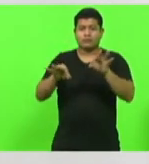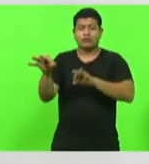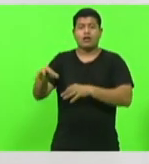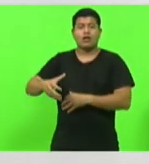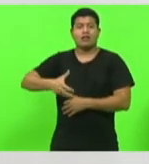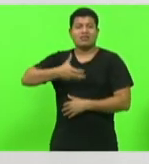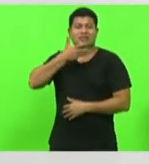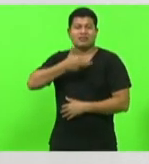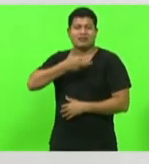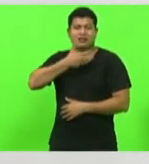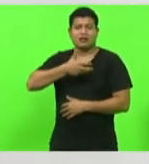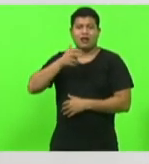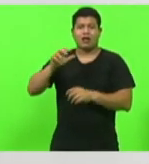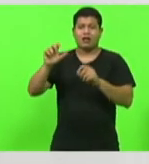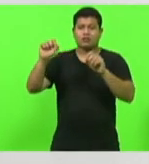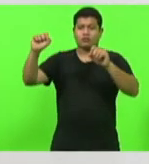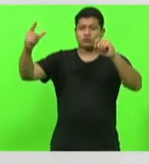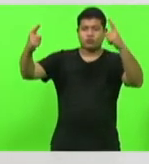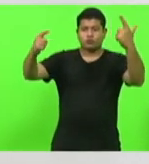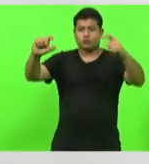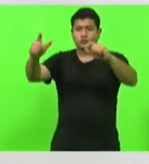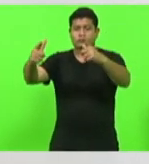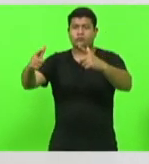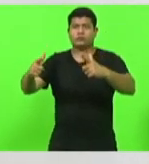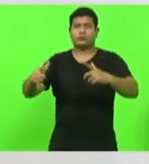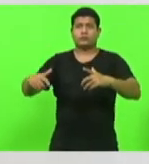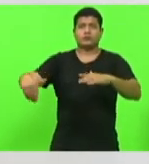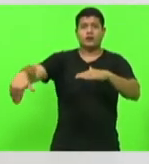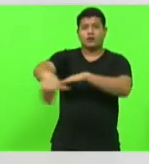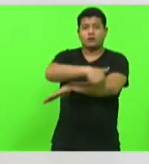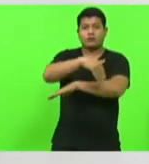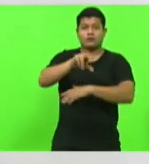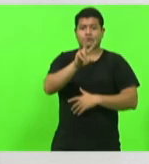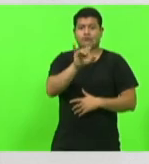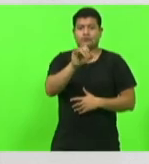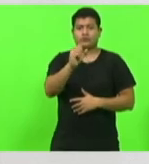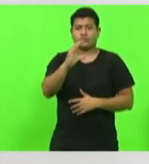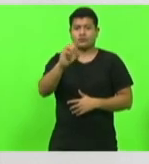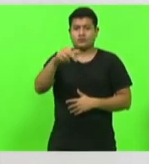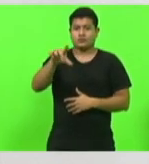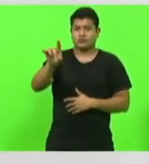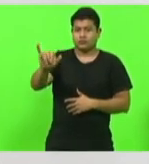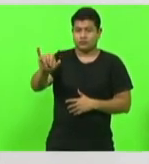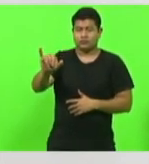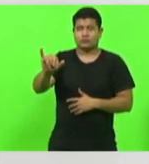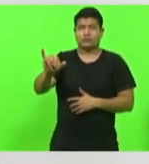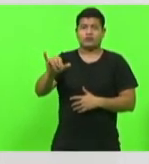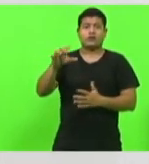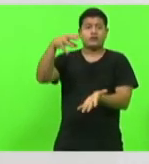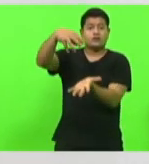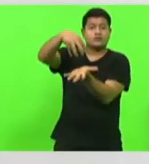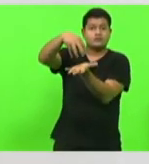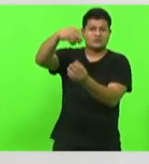avançado da Polícia Militar no Calçadão, na Rua Visconde de Taunaim, centro da cidade,